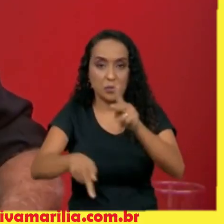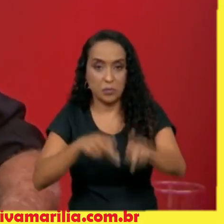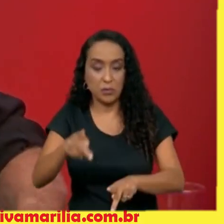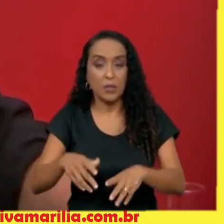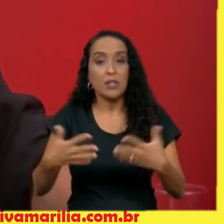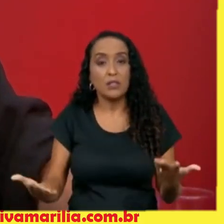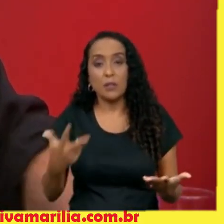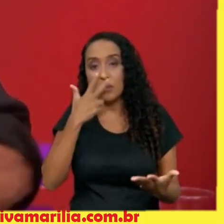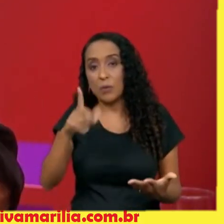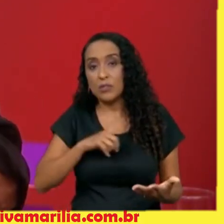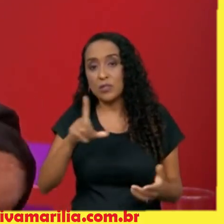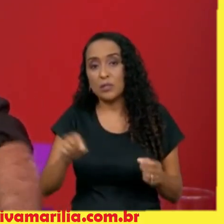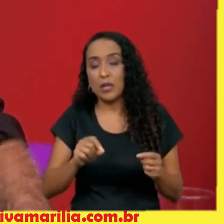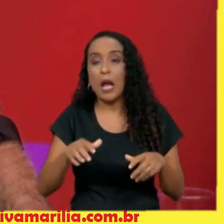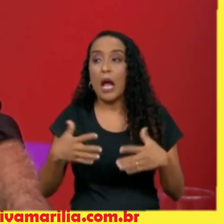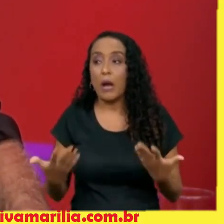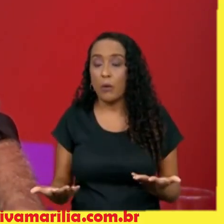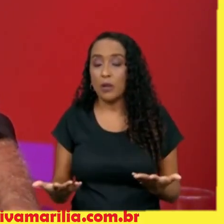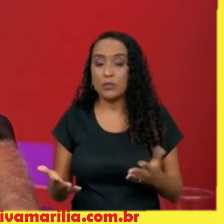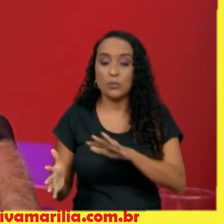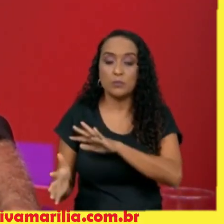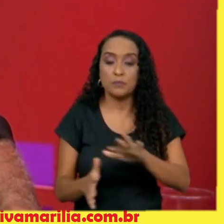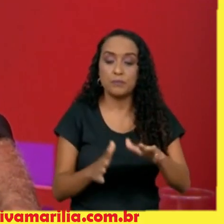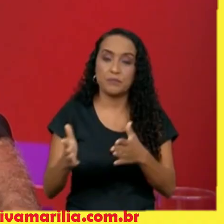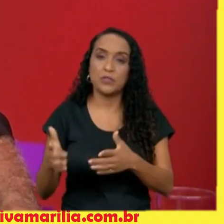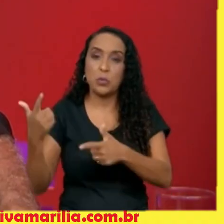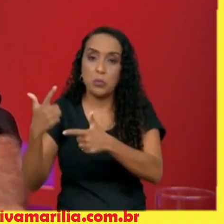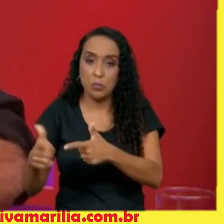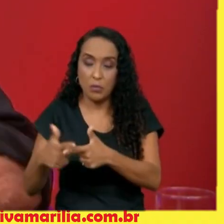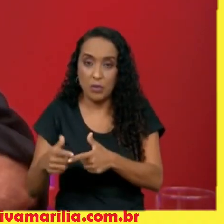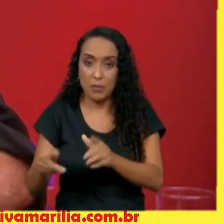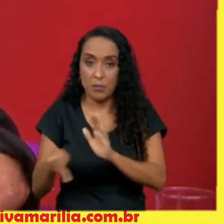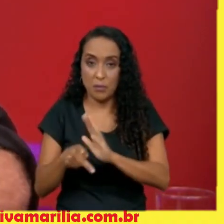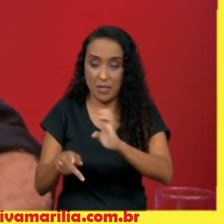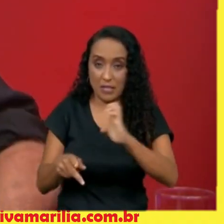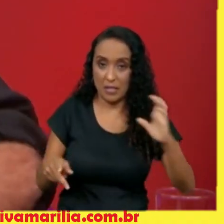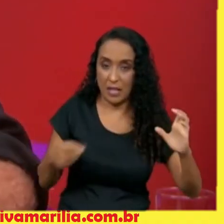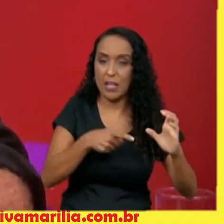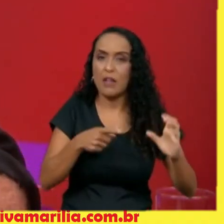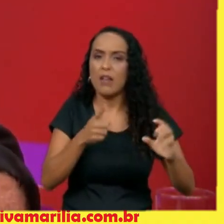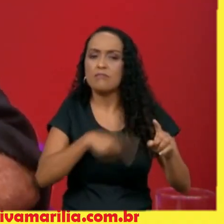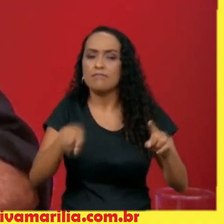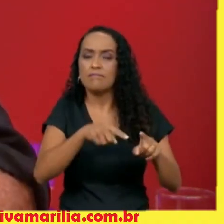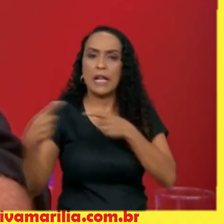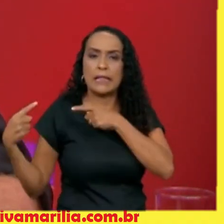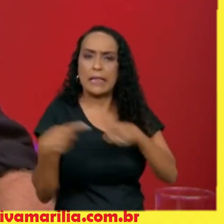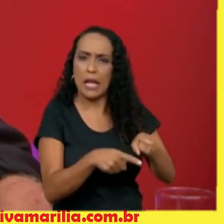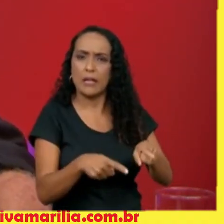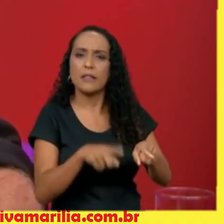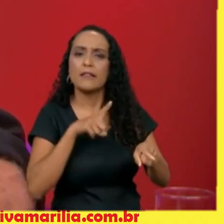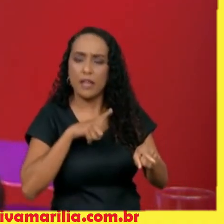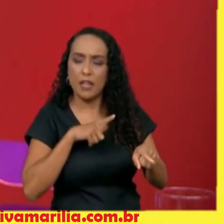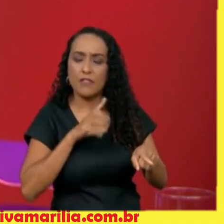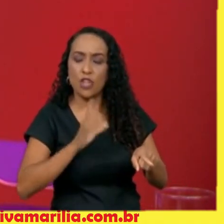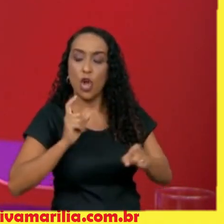acho que tem... Agora, quanto aos dilemas da esquerda, ela foi alvo de um ataque